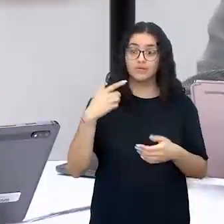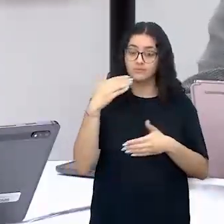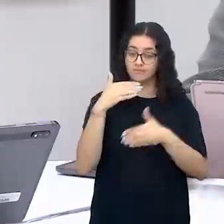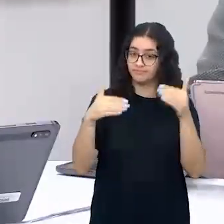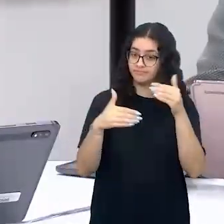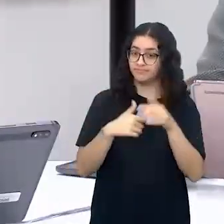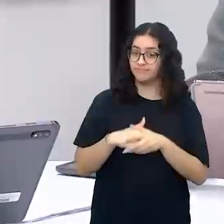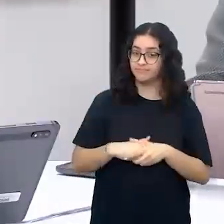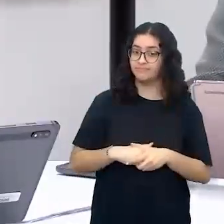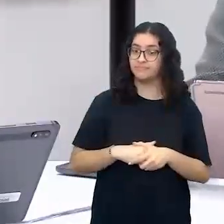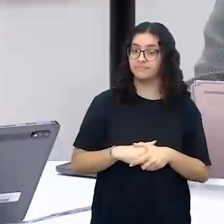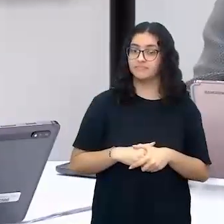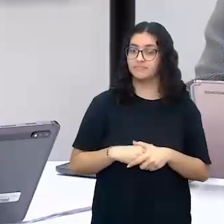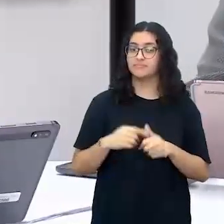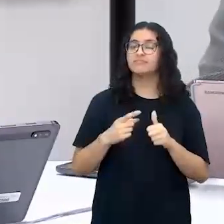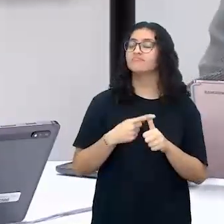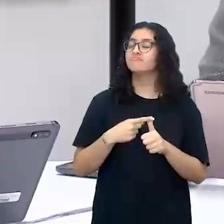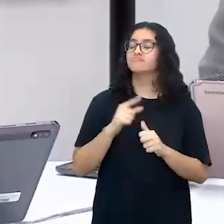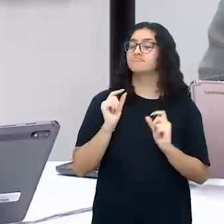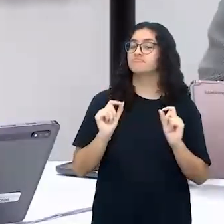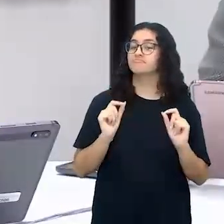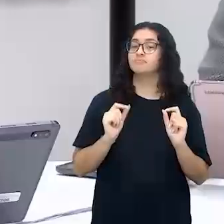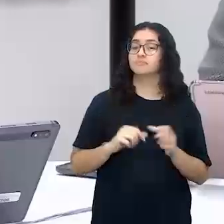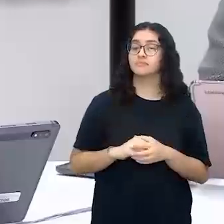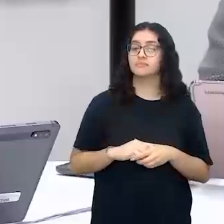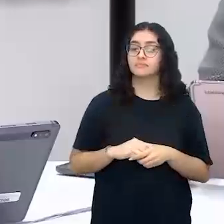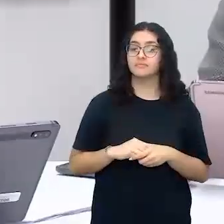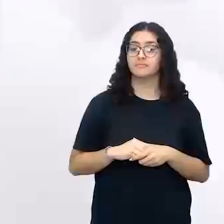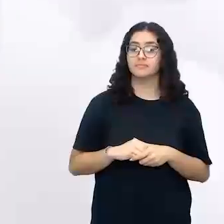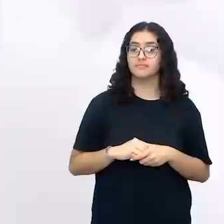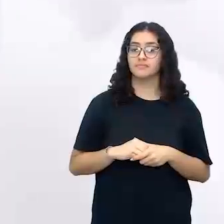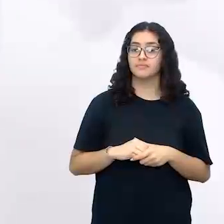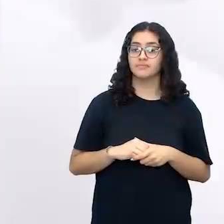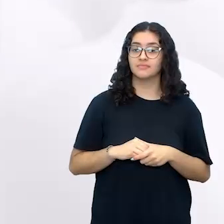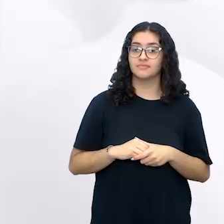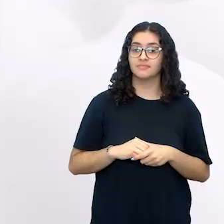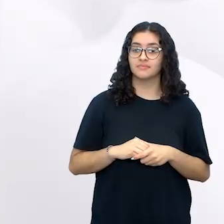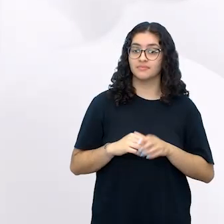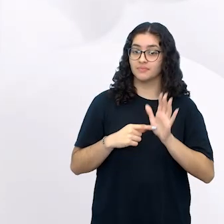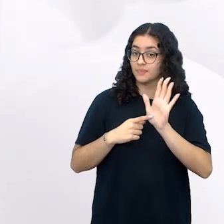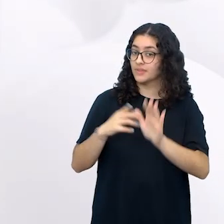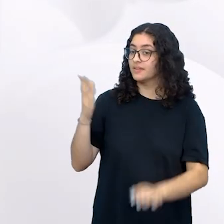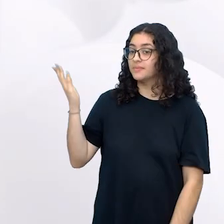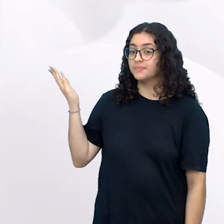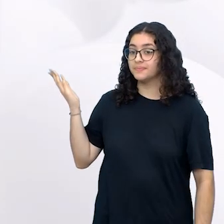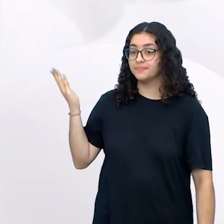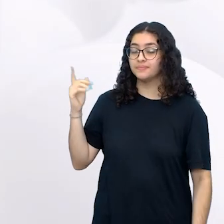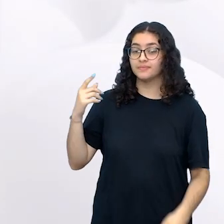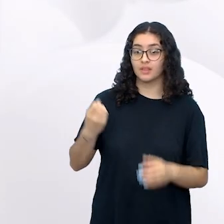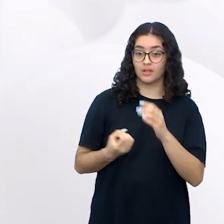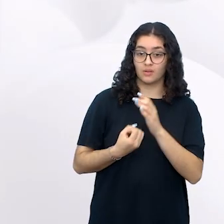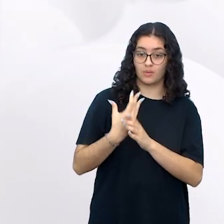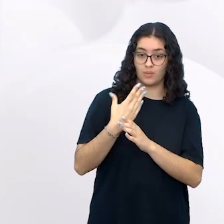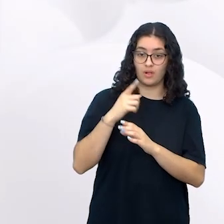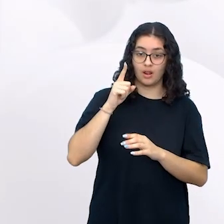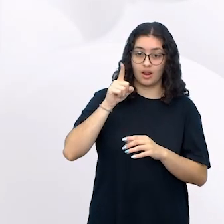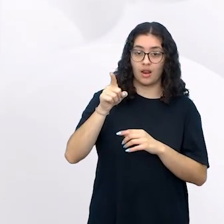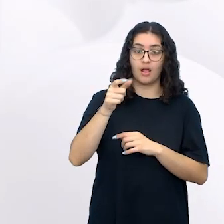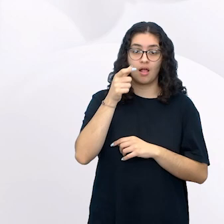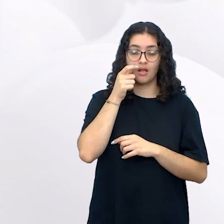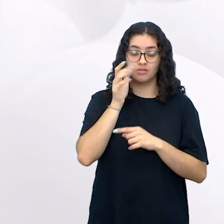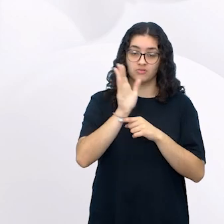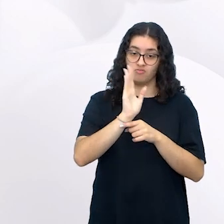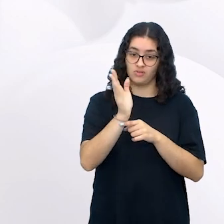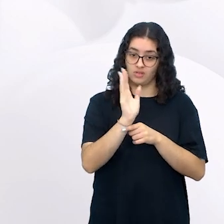né? A primeira coisa que eu gostaria de compartilhar com vocês é que então a gente produziu esse documentário, ele está